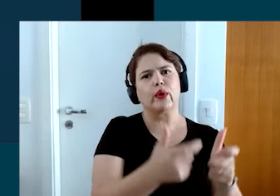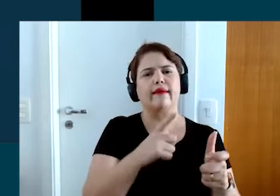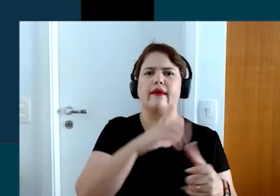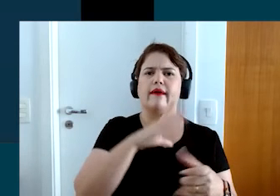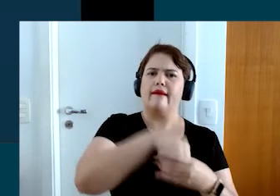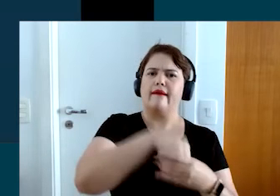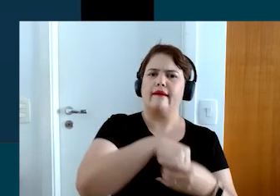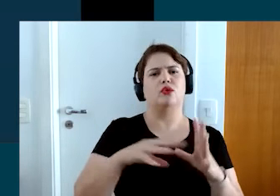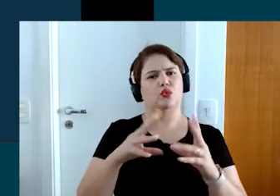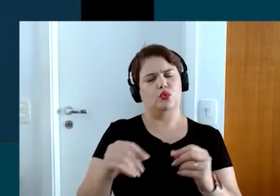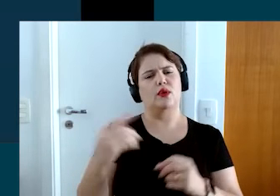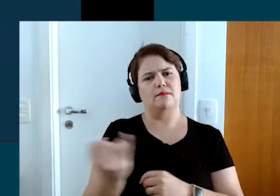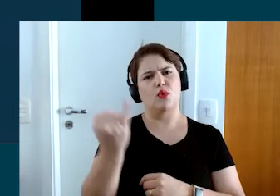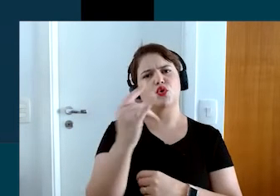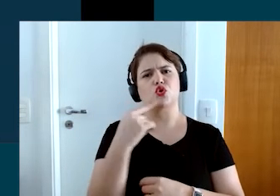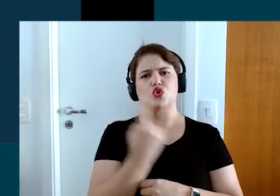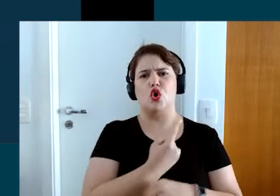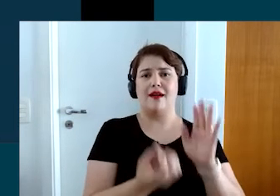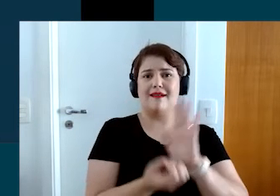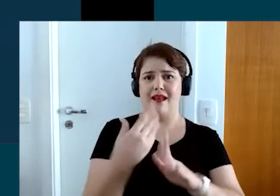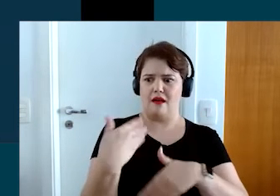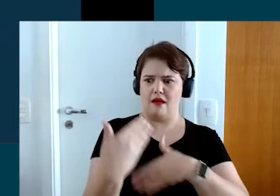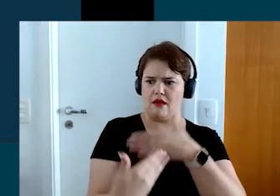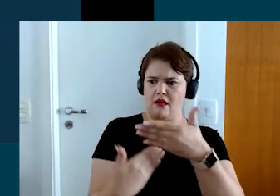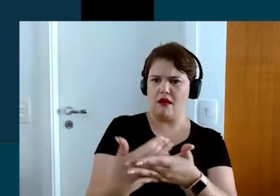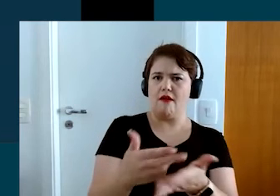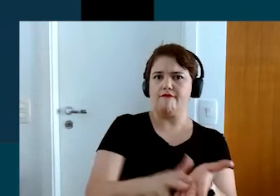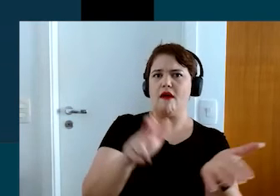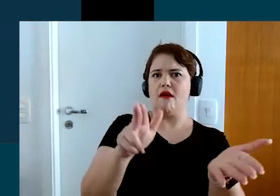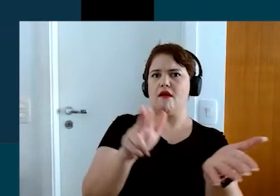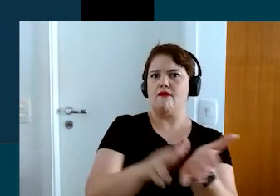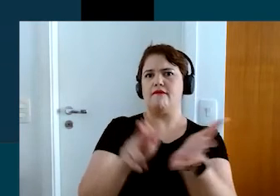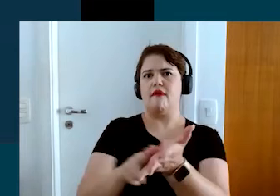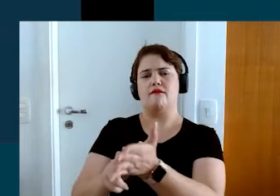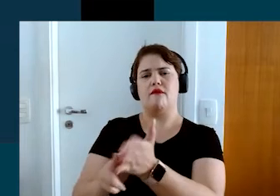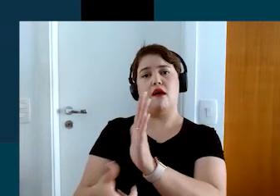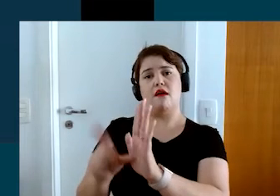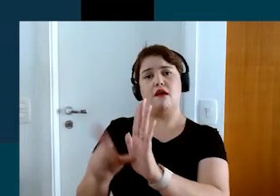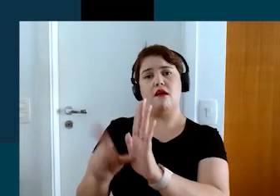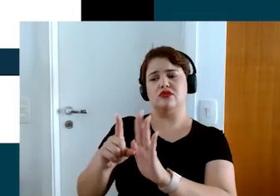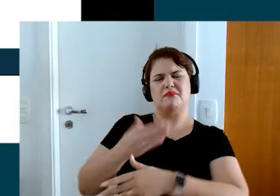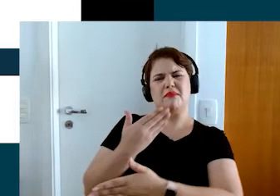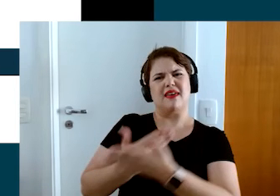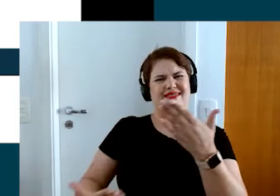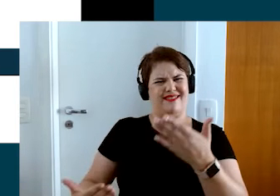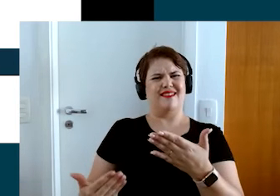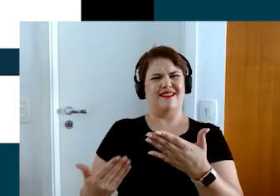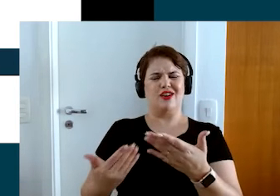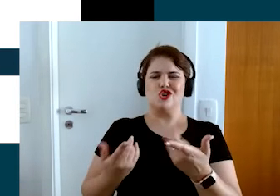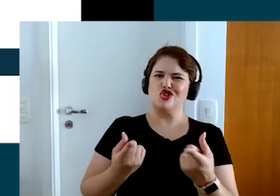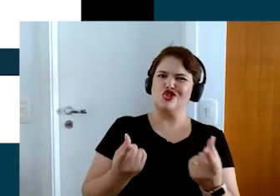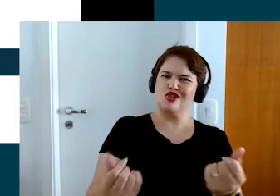E é muito importante ali a gente criar um fluxo de validação antes da gente gastar tempo, né, e dinheiro investindo